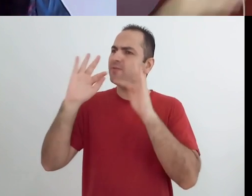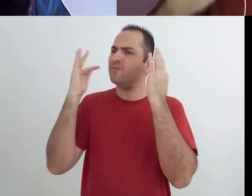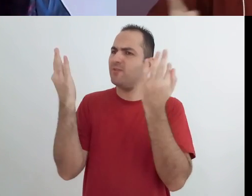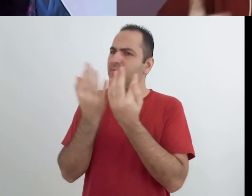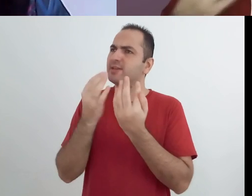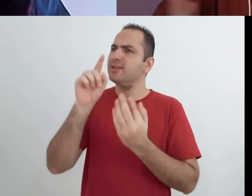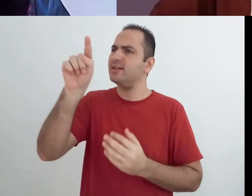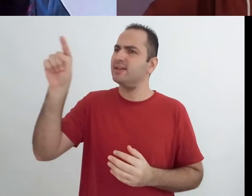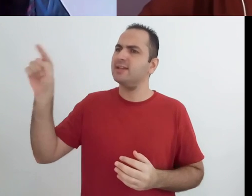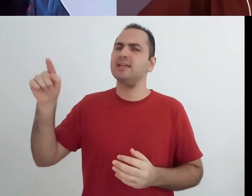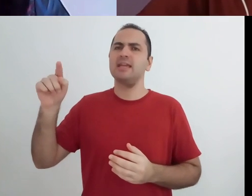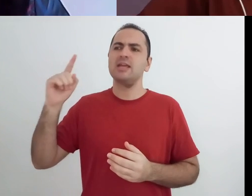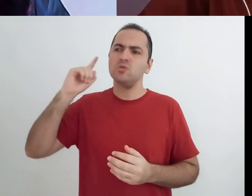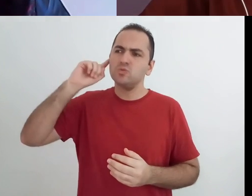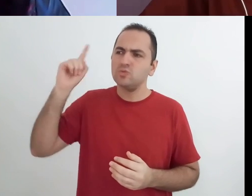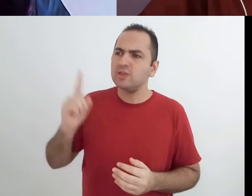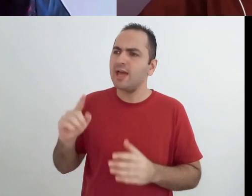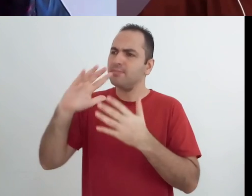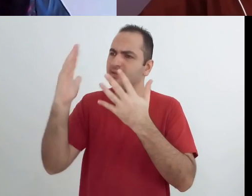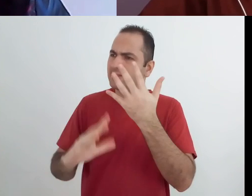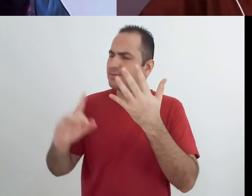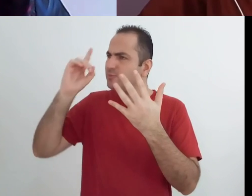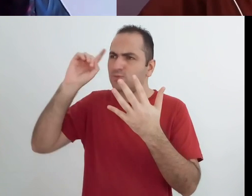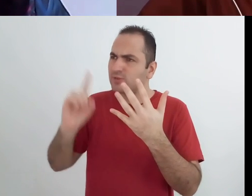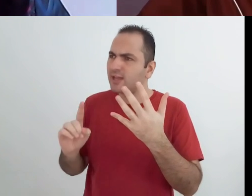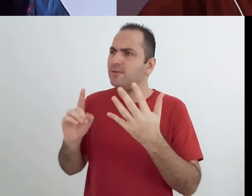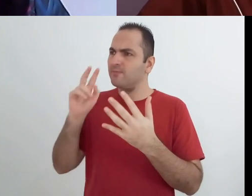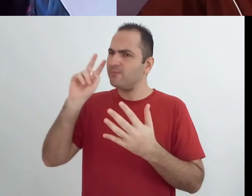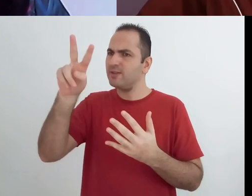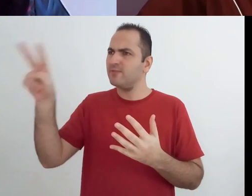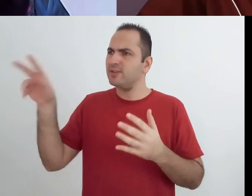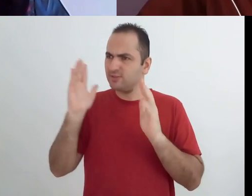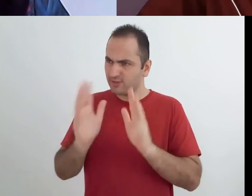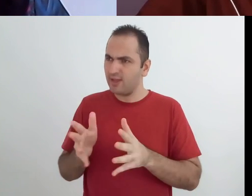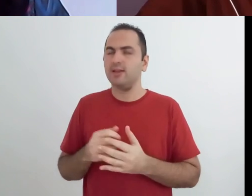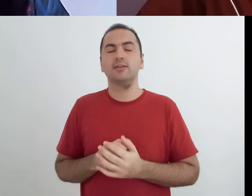Libras, famílias de surdos que não aprendem Libras, você vê isso acontecendo?